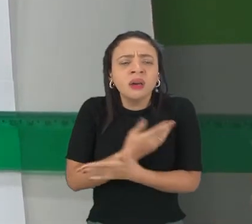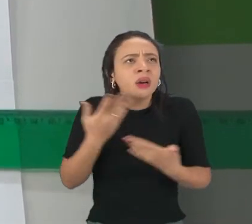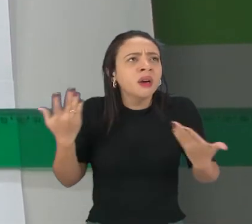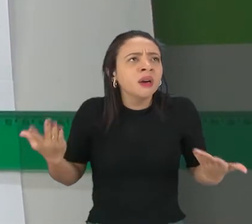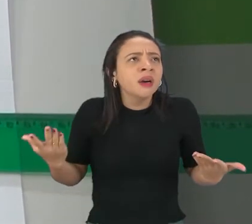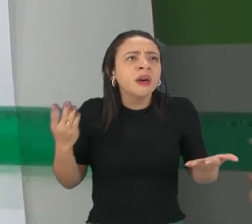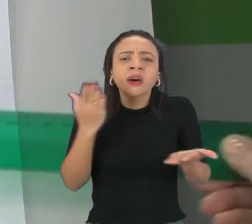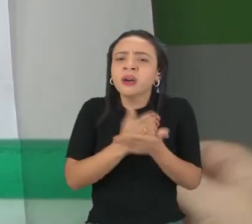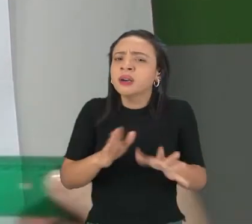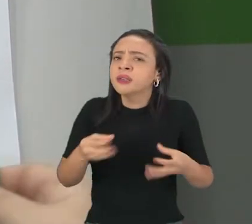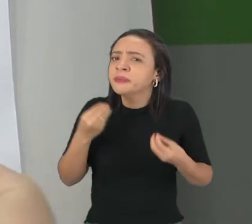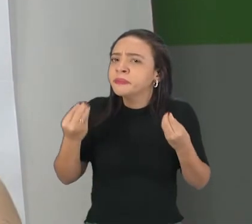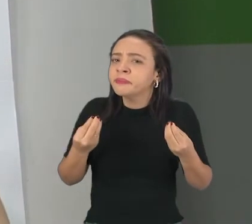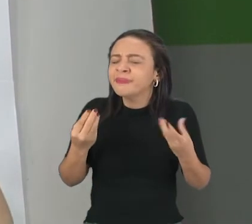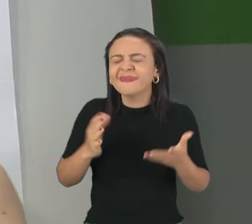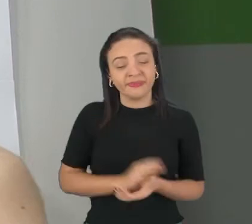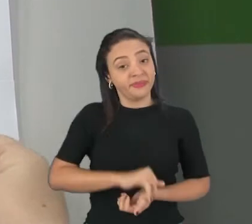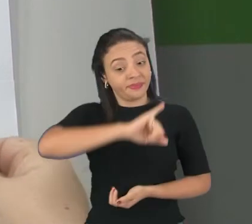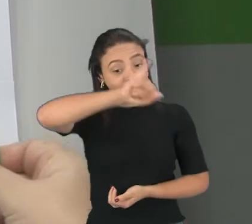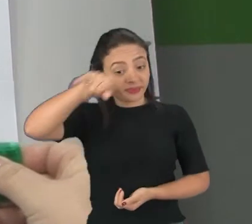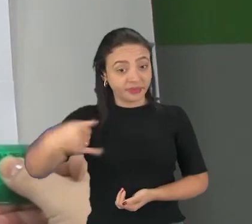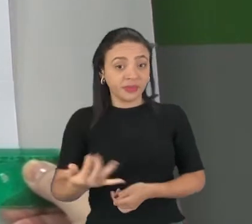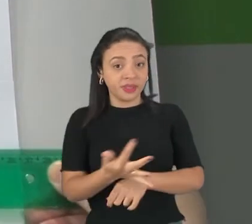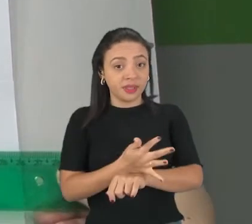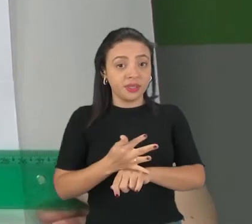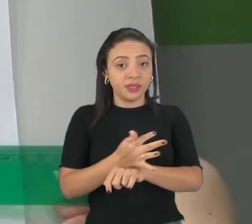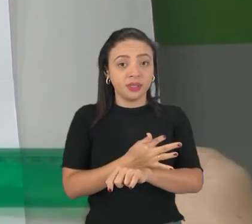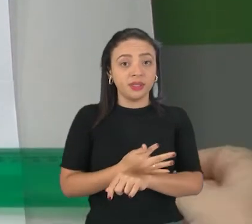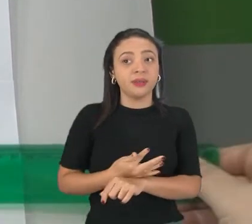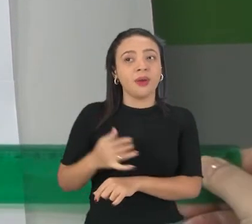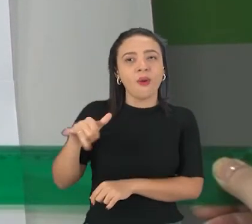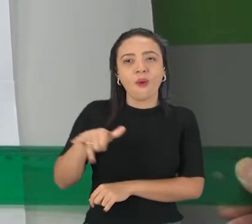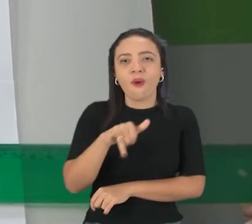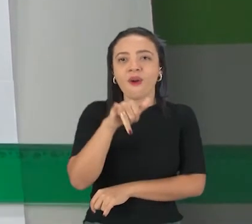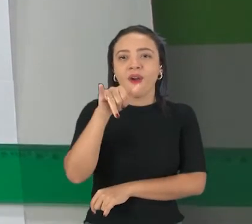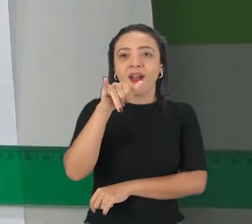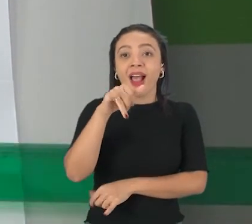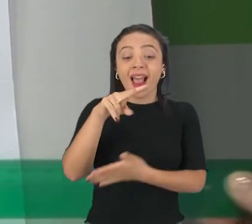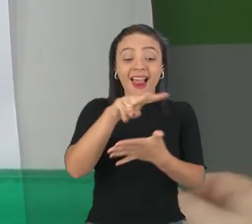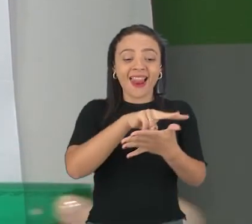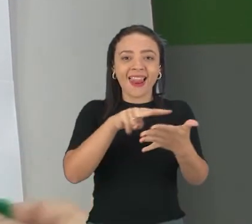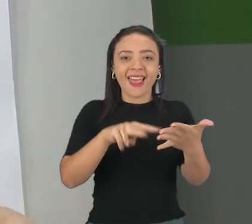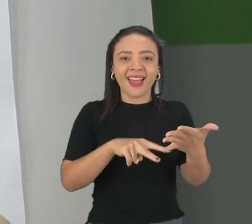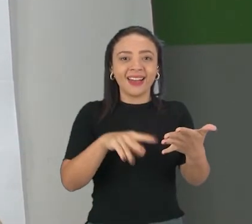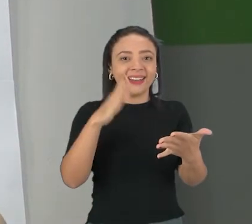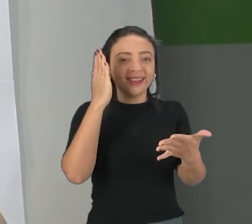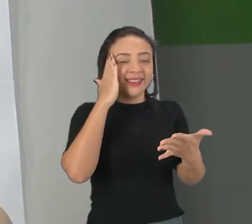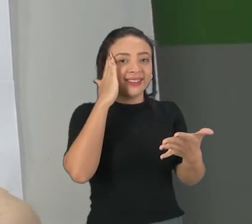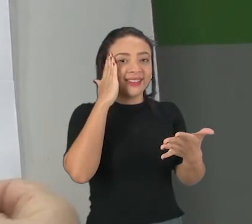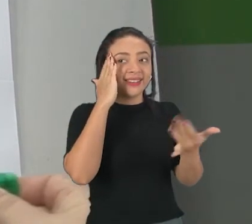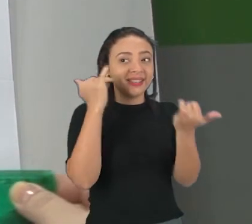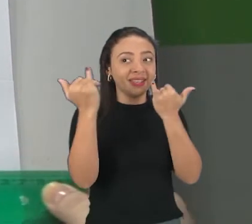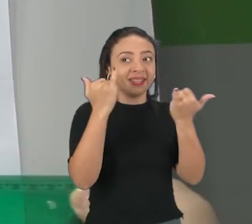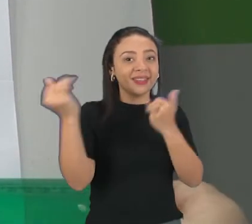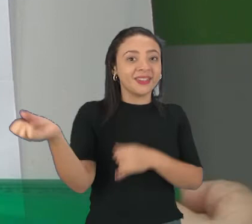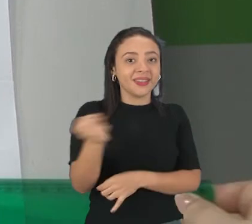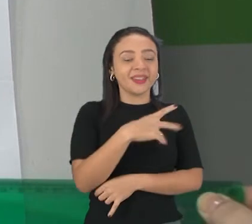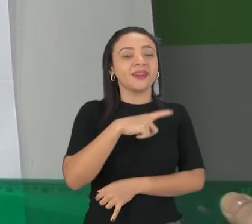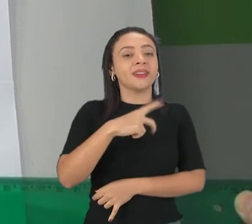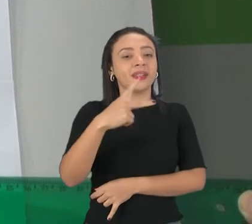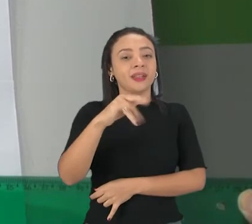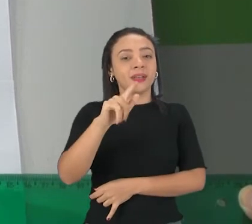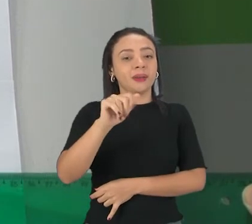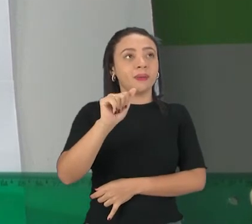acabar? Aproveite as férias para viajar na leitura e fique por dentro das novidades de Pilar, também